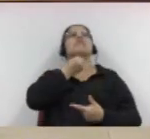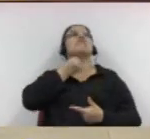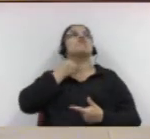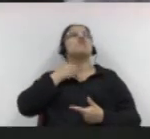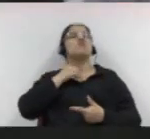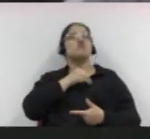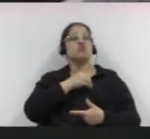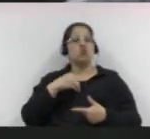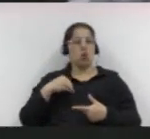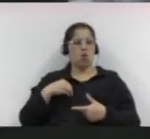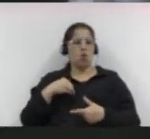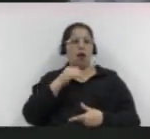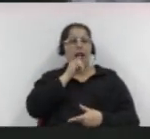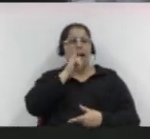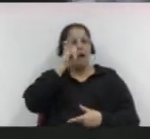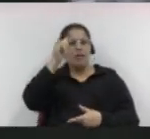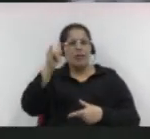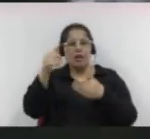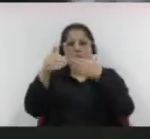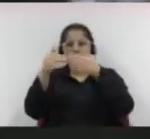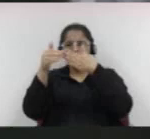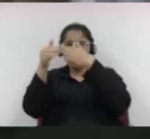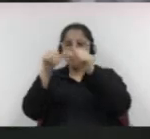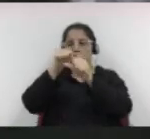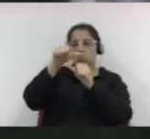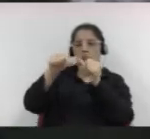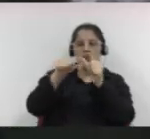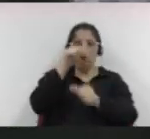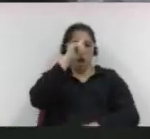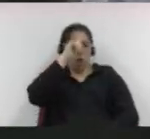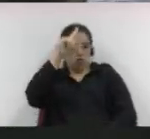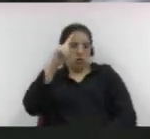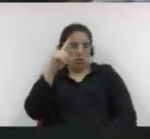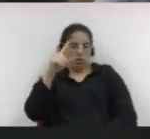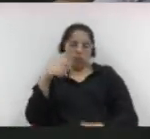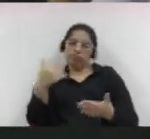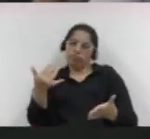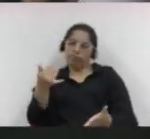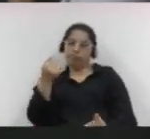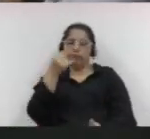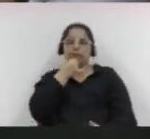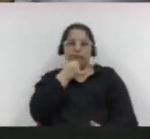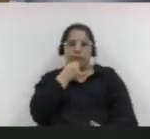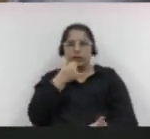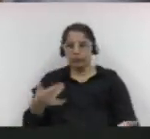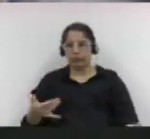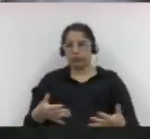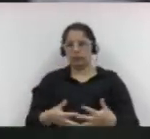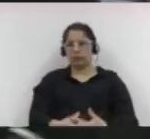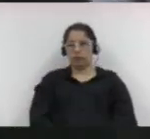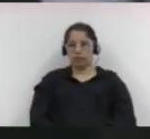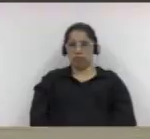eu não estava com condições para ela transferir para outro dia, e ela não transferiu. Então, lamentável, nobre vereador.